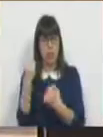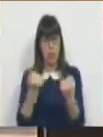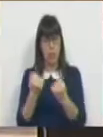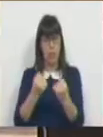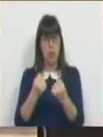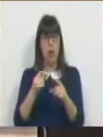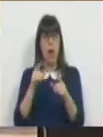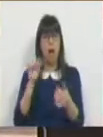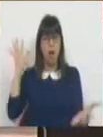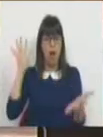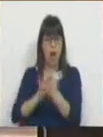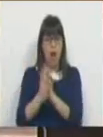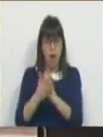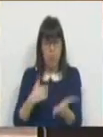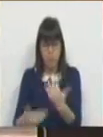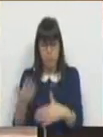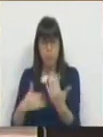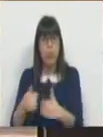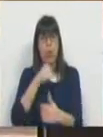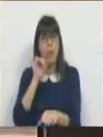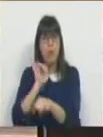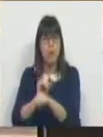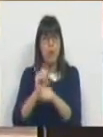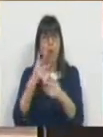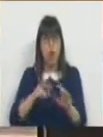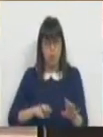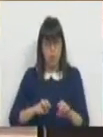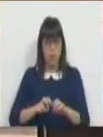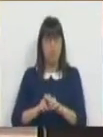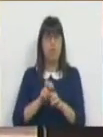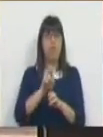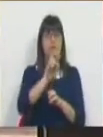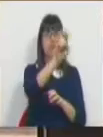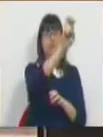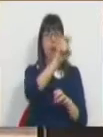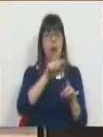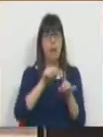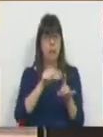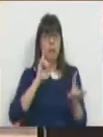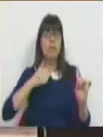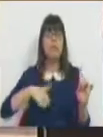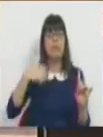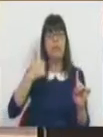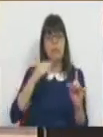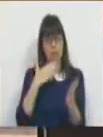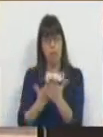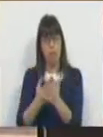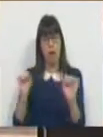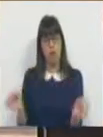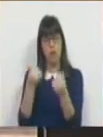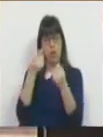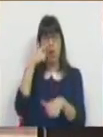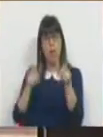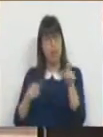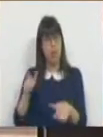de desencarceramento, de comando ou uma autoescada, por exemplo, são veículos essenciais à prestação de socorro